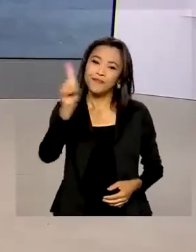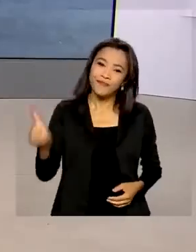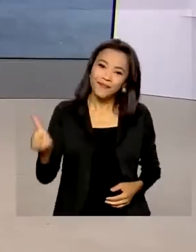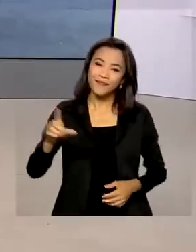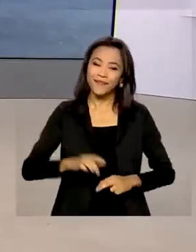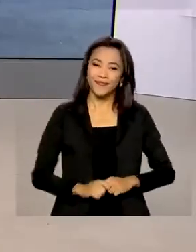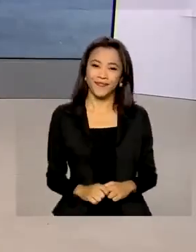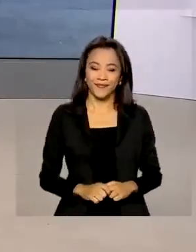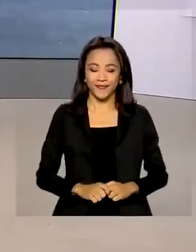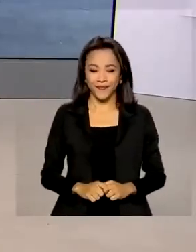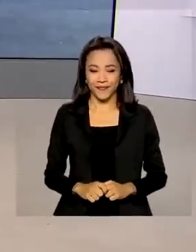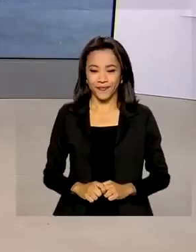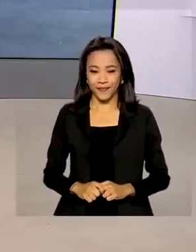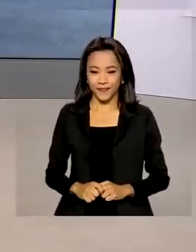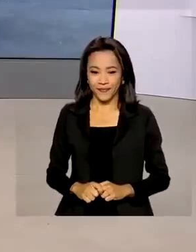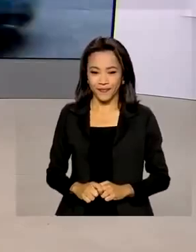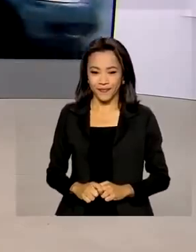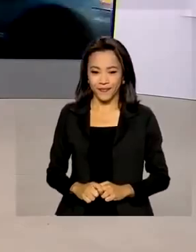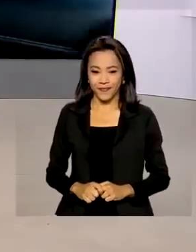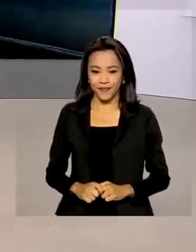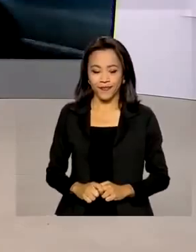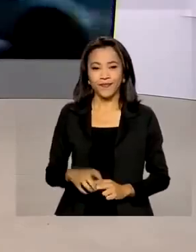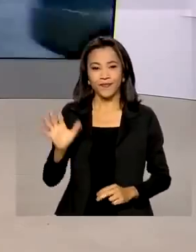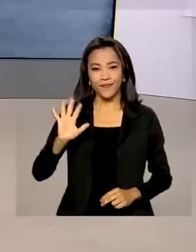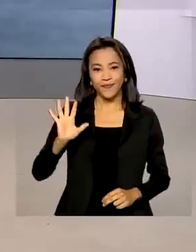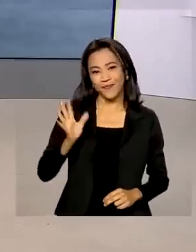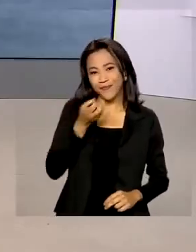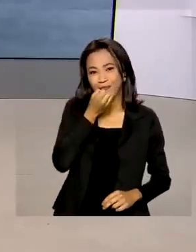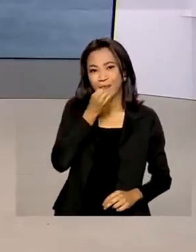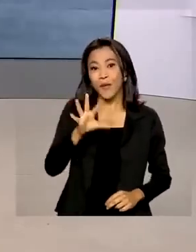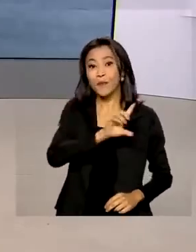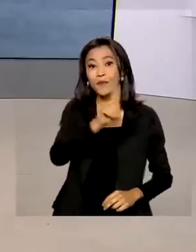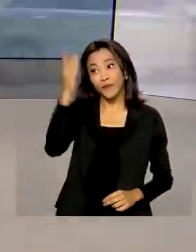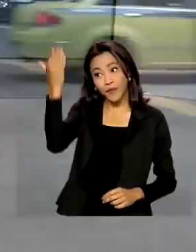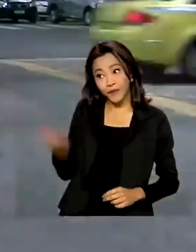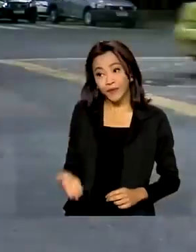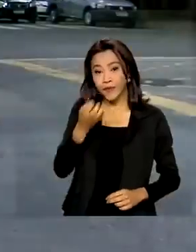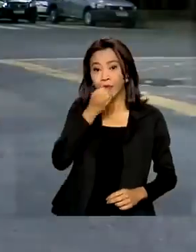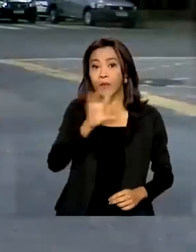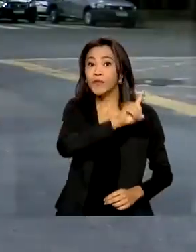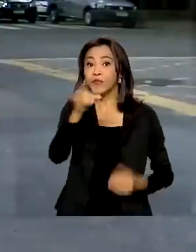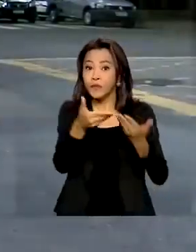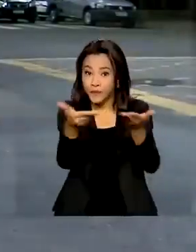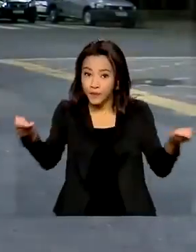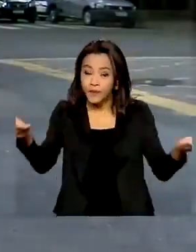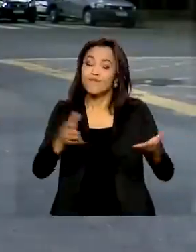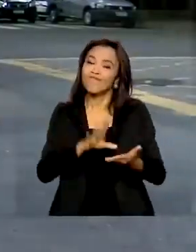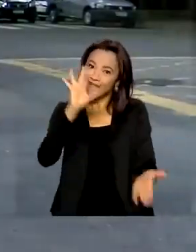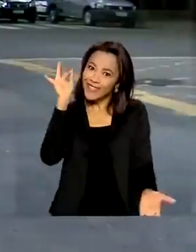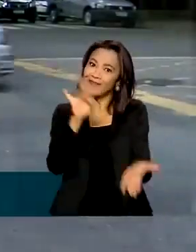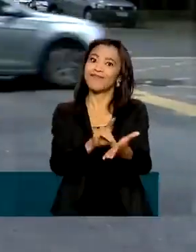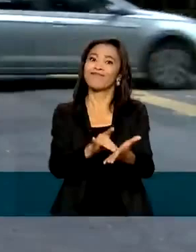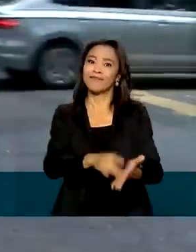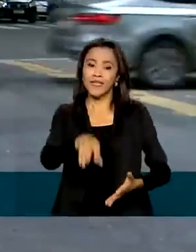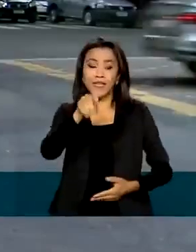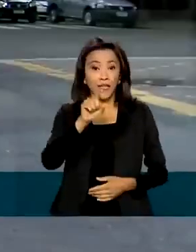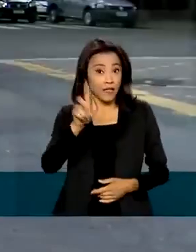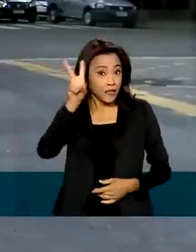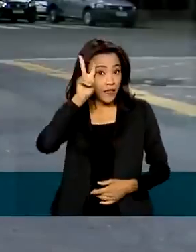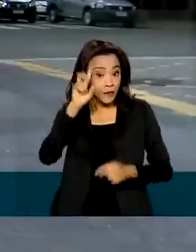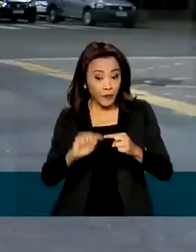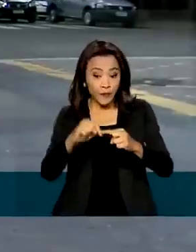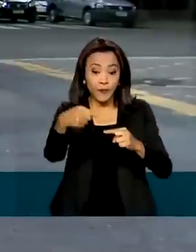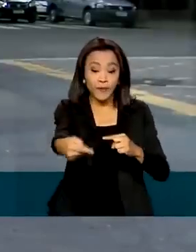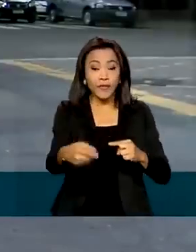Tiago o X6 é bom dia para você bom dia a todos vai ser uma realidade o5g a partir de